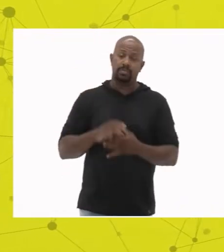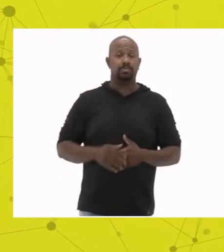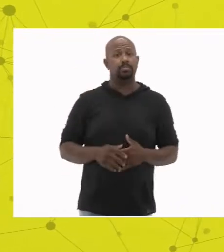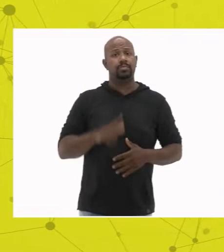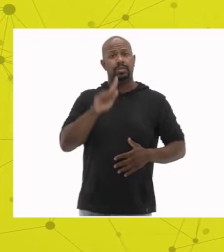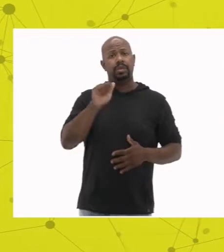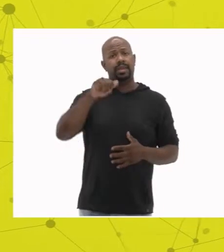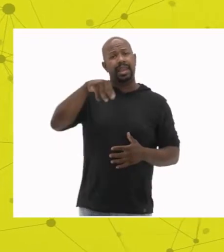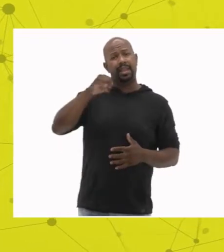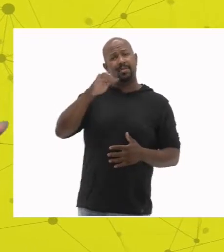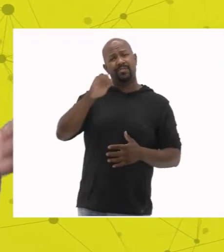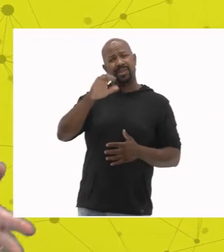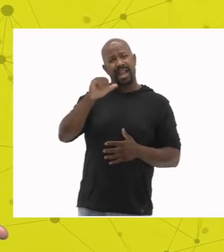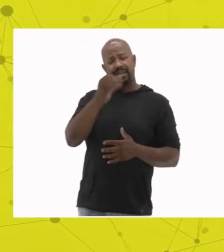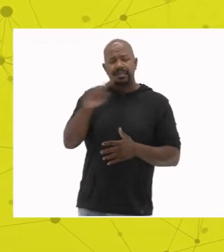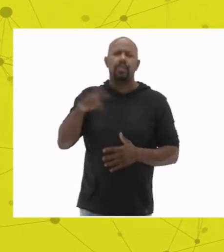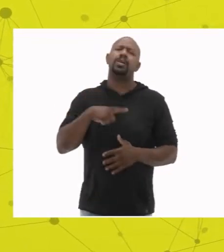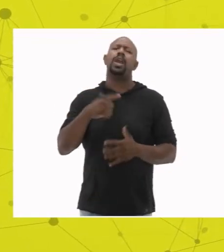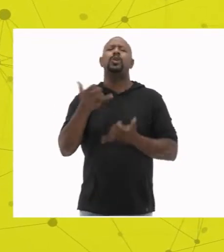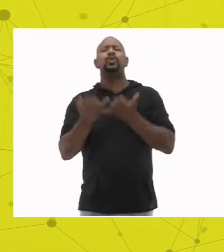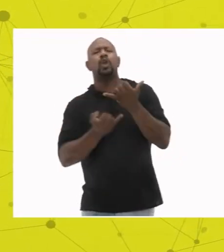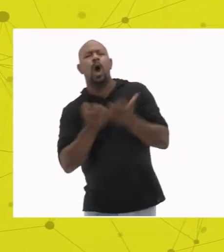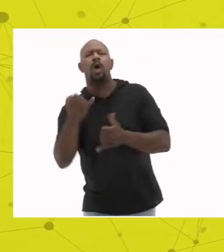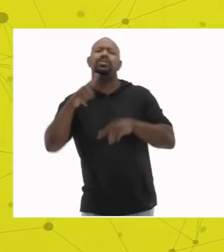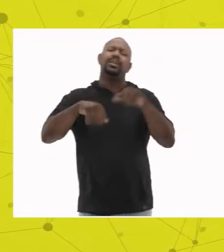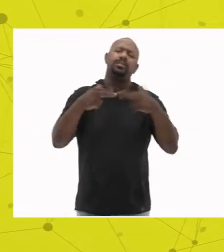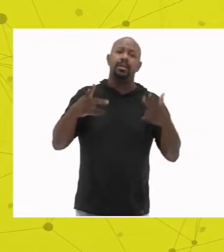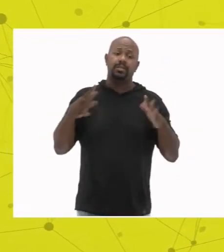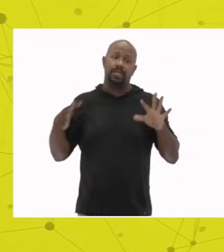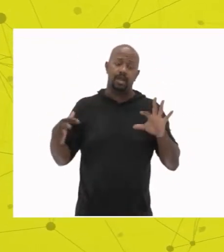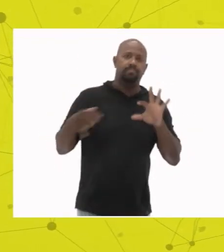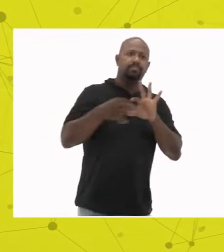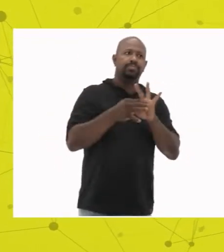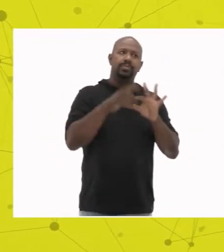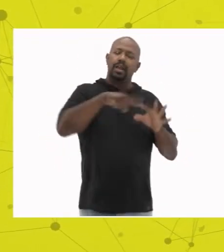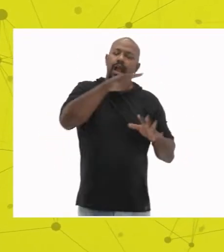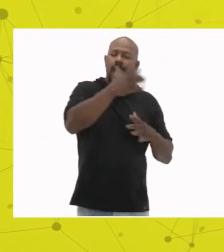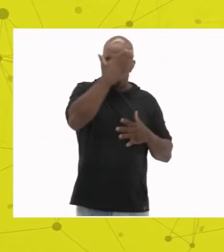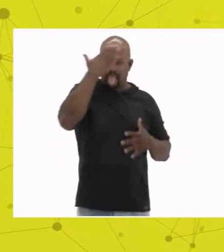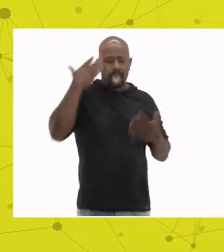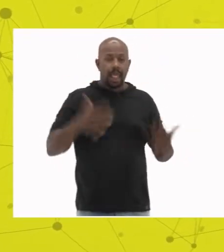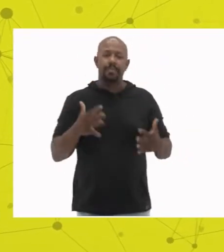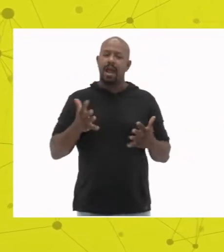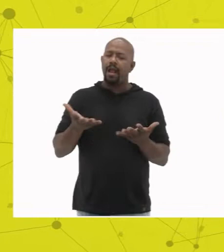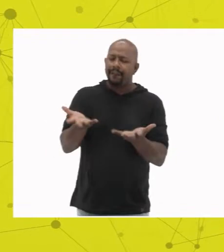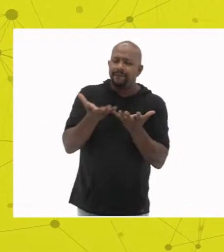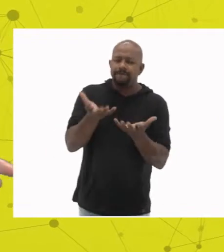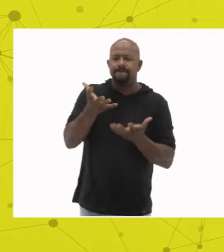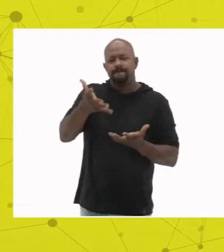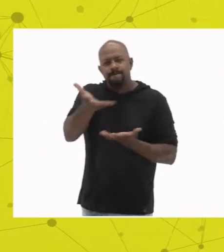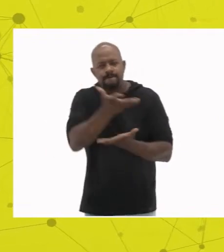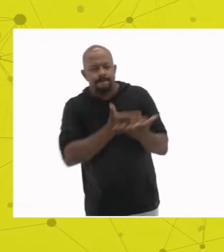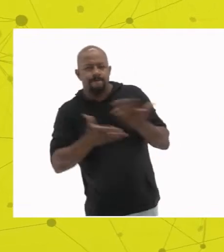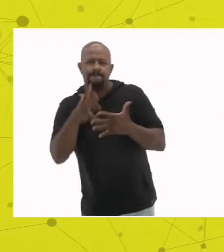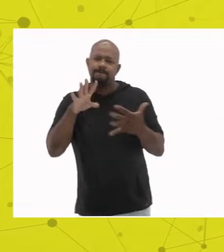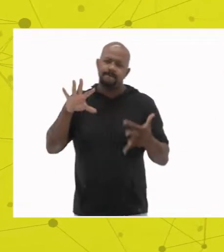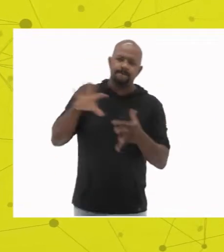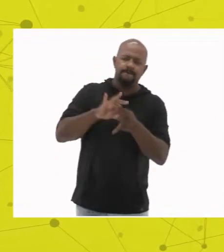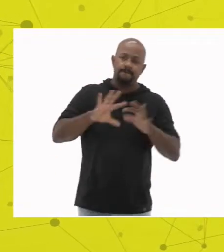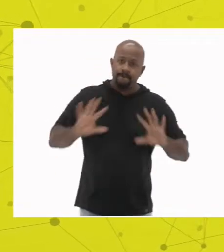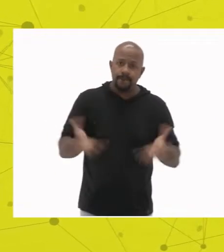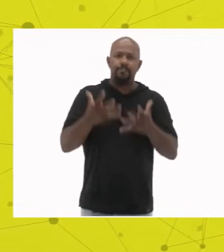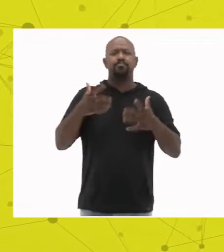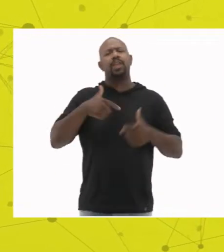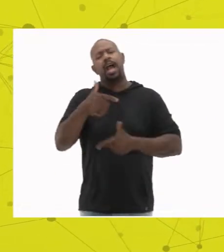ponto, gamificação é o uso de elementos de jogos em situações alheias ao entretenimento, para envolver, motivar e engajar pessoas em